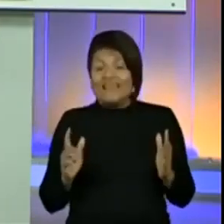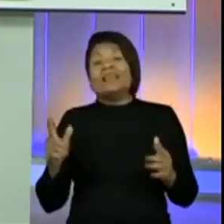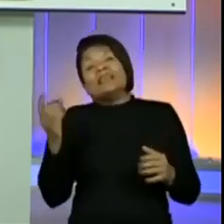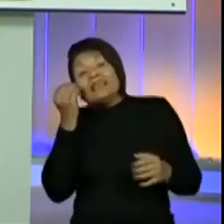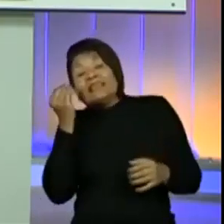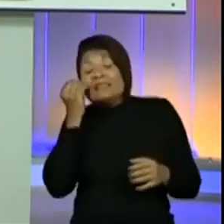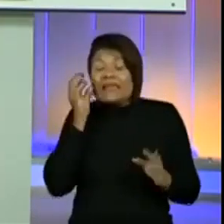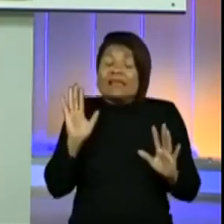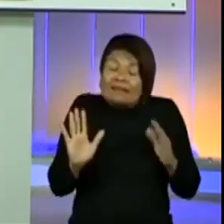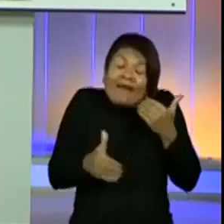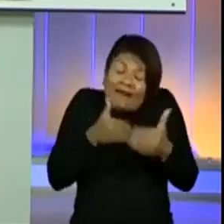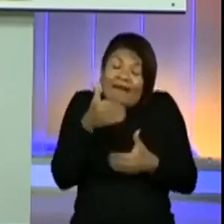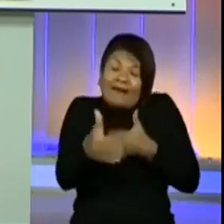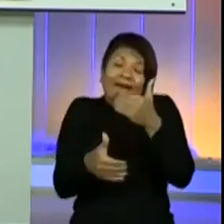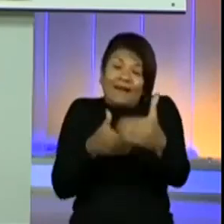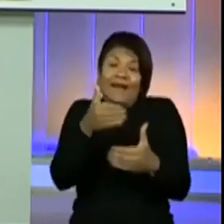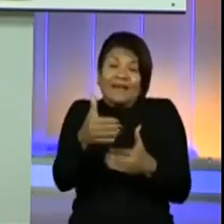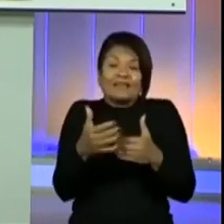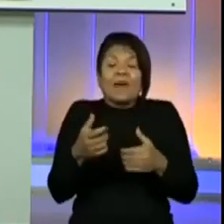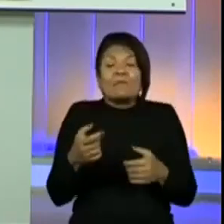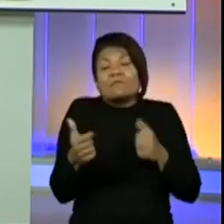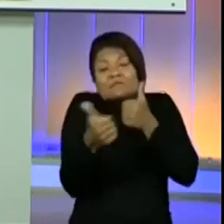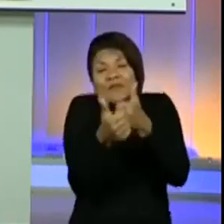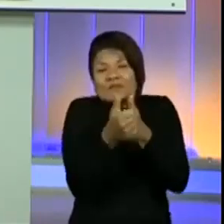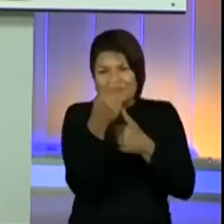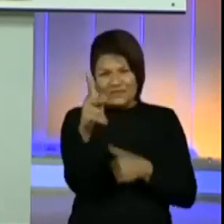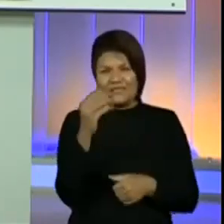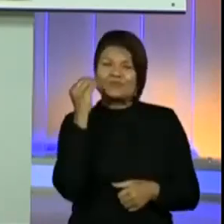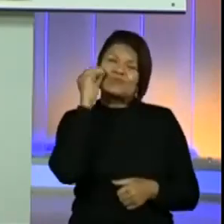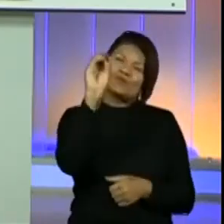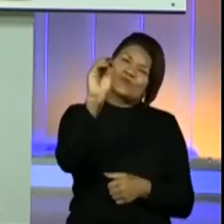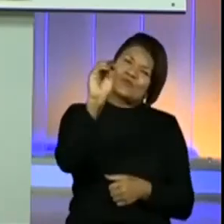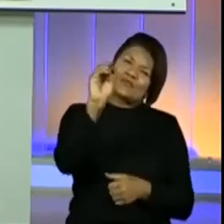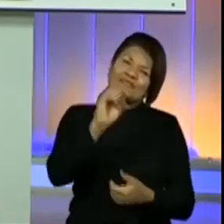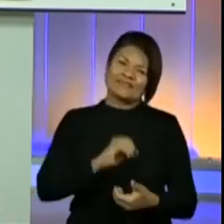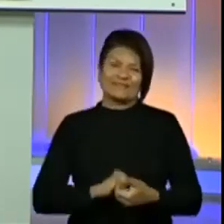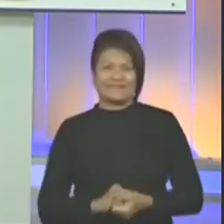tentar, aos trancos e barrancos, estar mais próximo de vocês. Beijos!